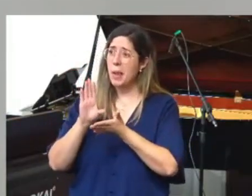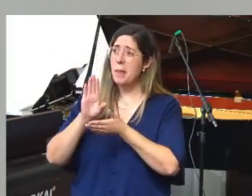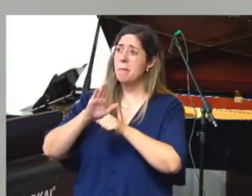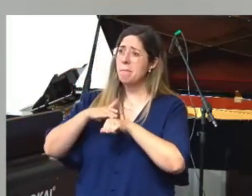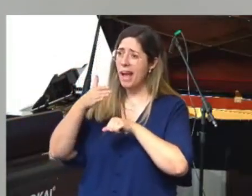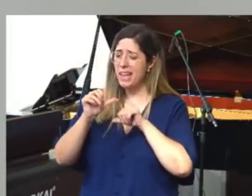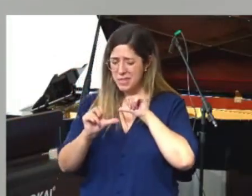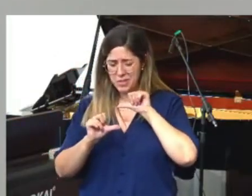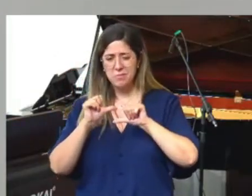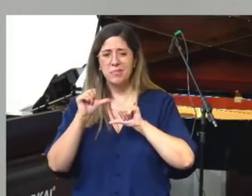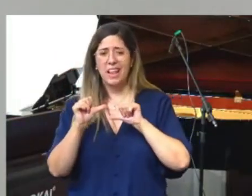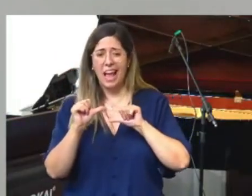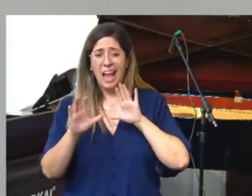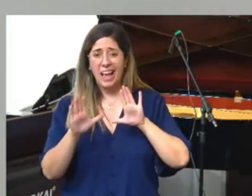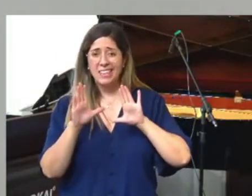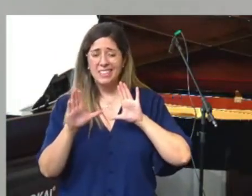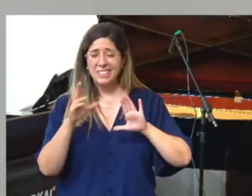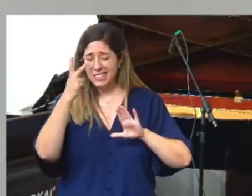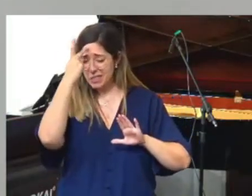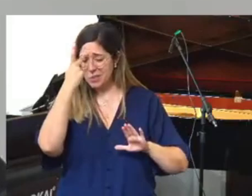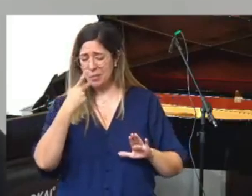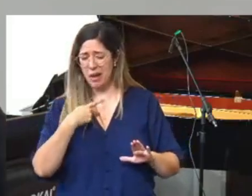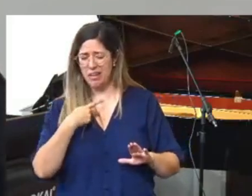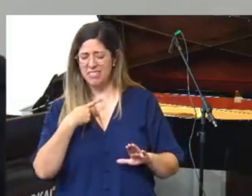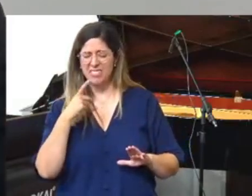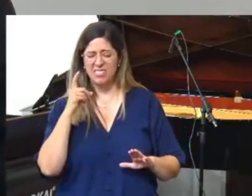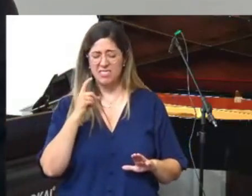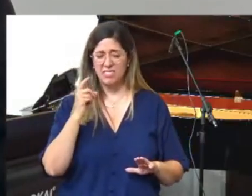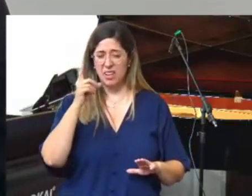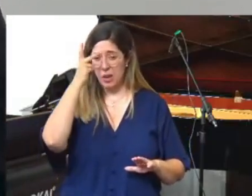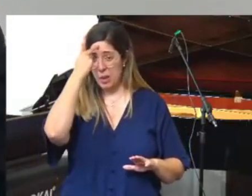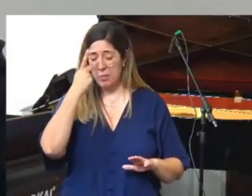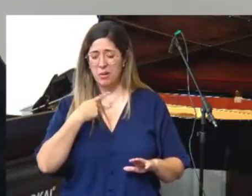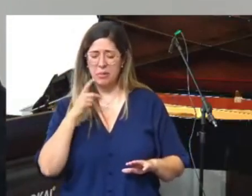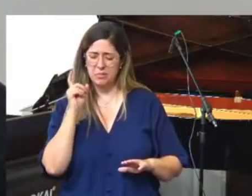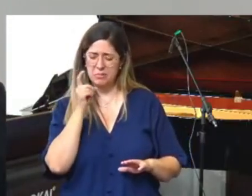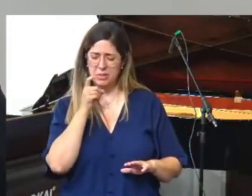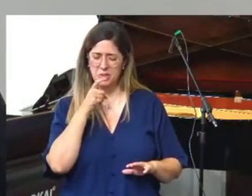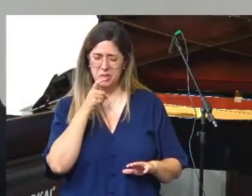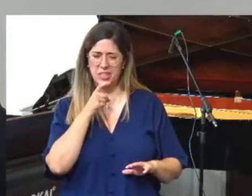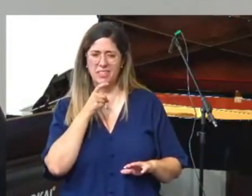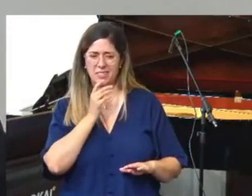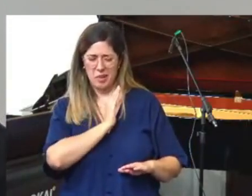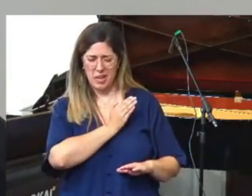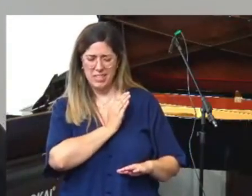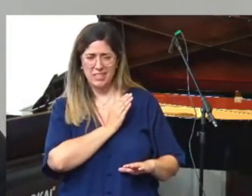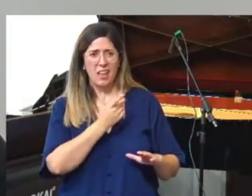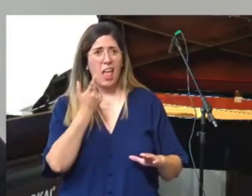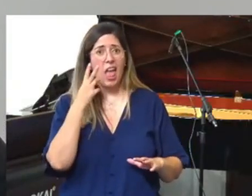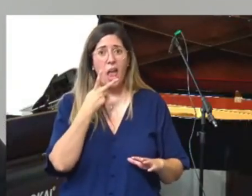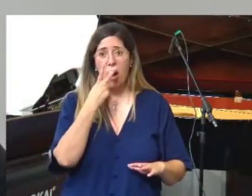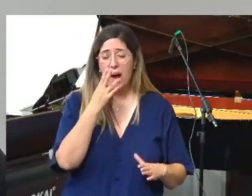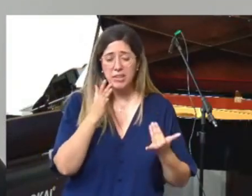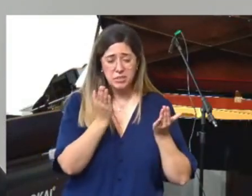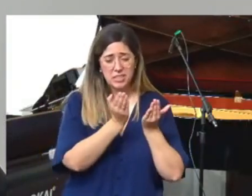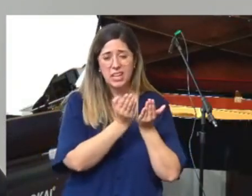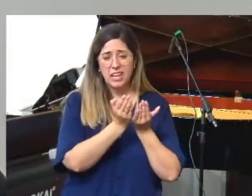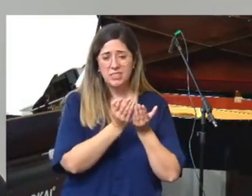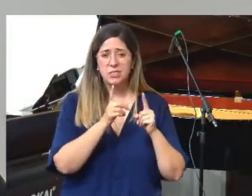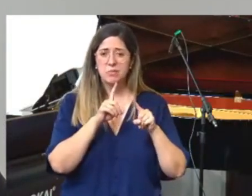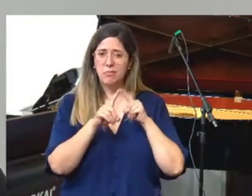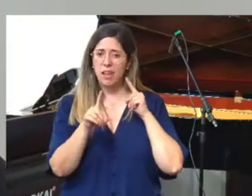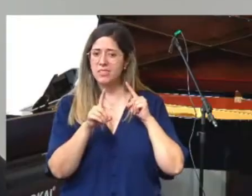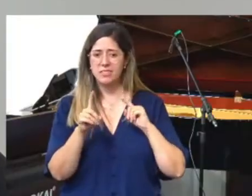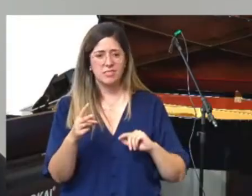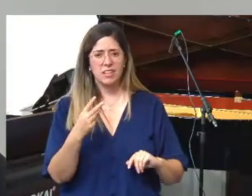se enganando, achando que é um cristão, achando que é um crente, porque está a sua vida inteira na igreja.